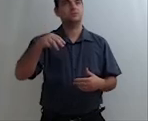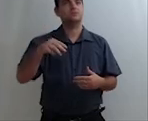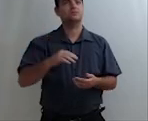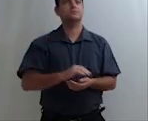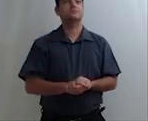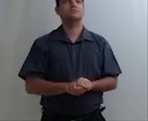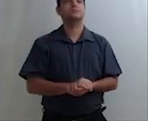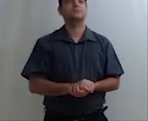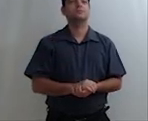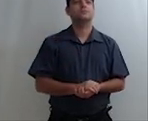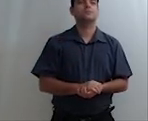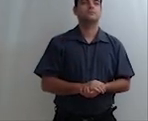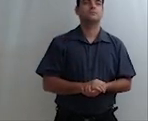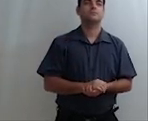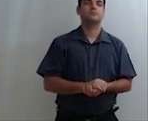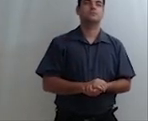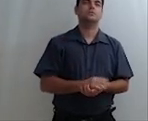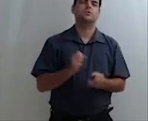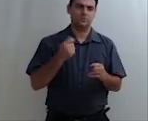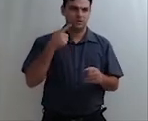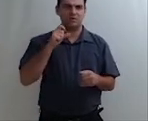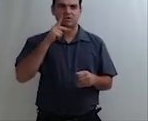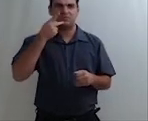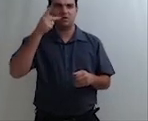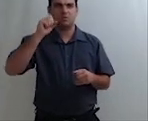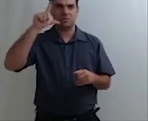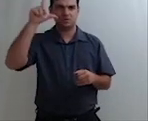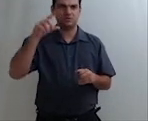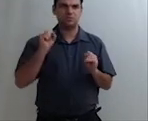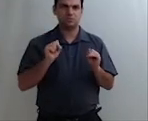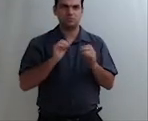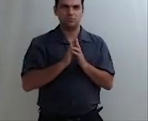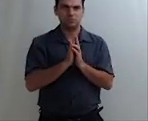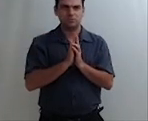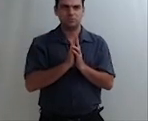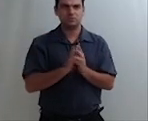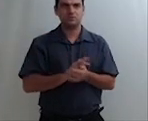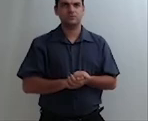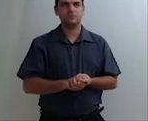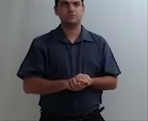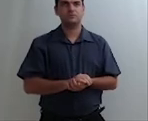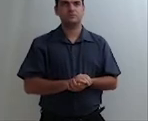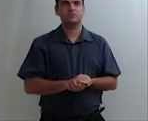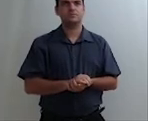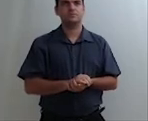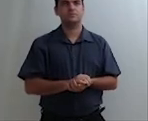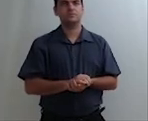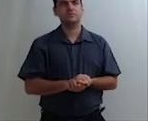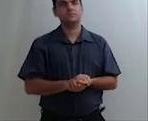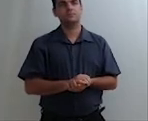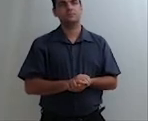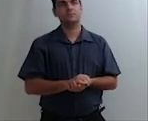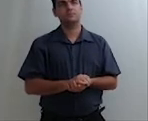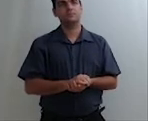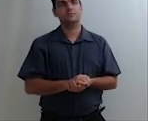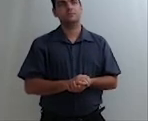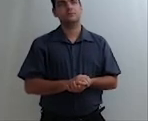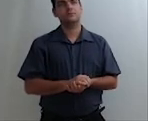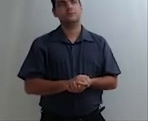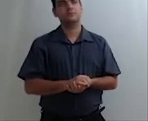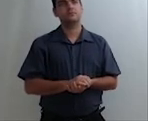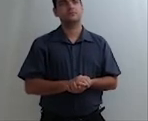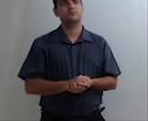presidente baixo tá baixo entar o som um pouquinho excelentíssimo